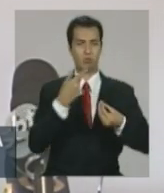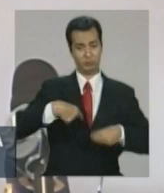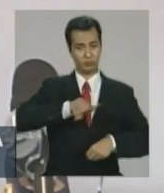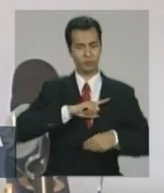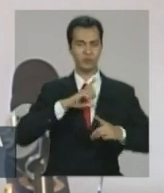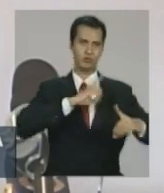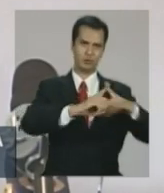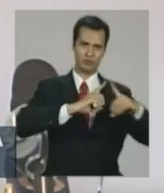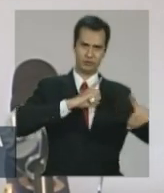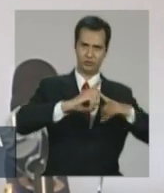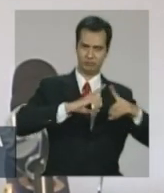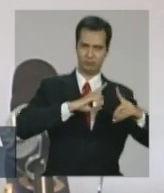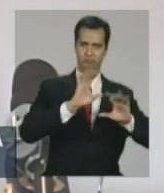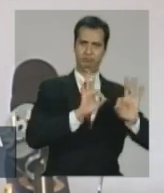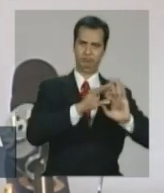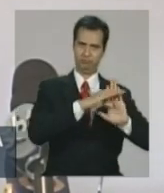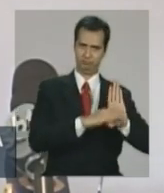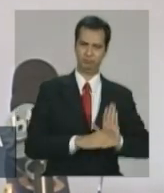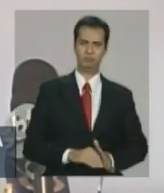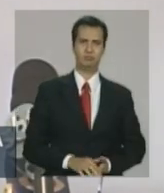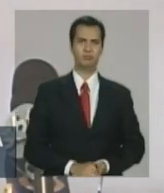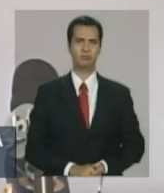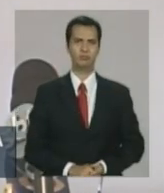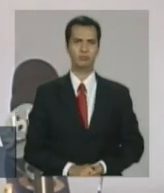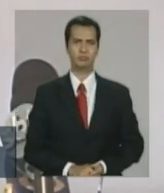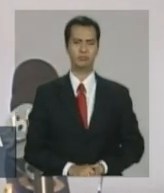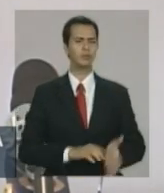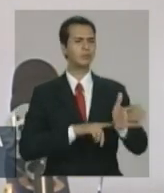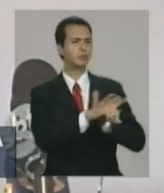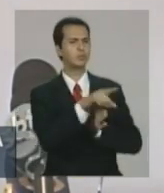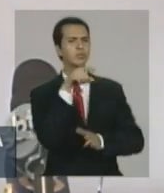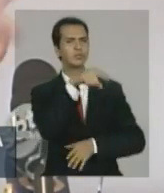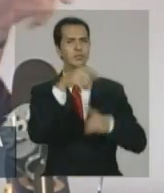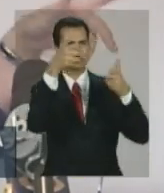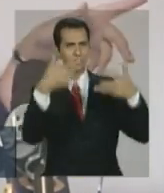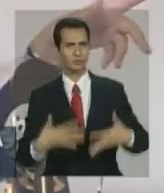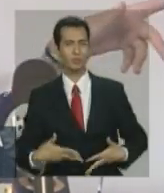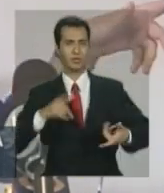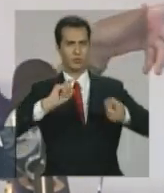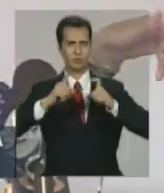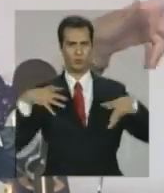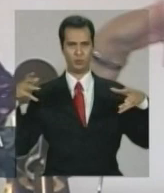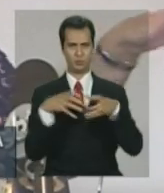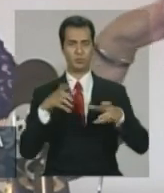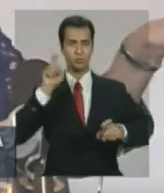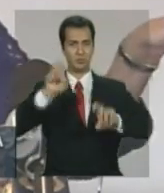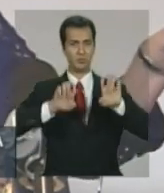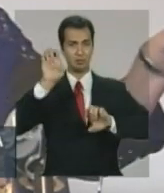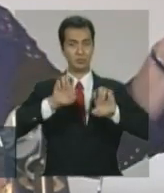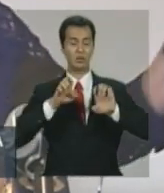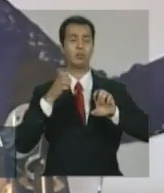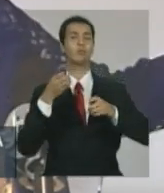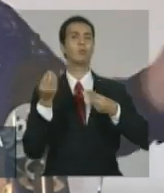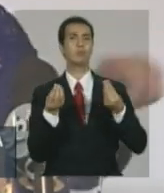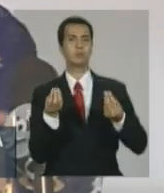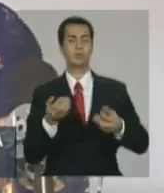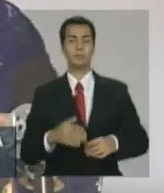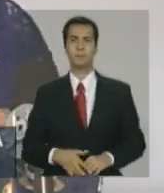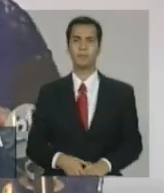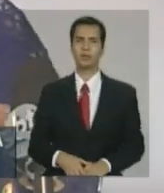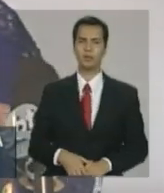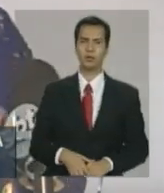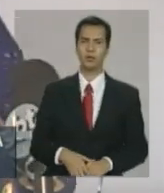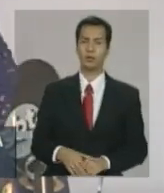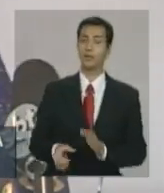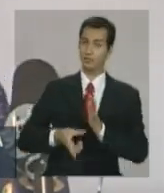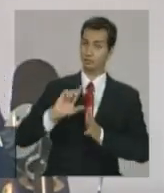falou da reunião com os empresários foram muito enfáticos. Reclamaram... Hoje eu fiz uma reunião com os empresários muito boa há pouco.